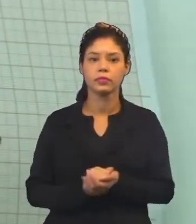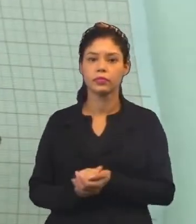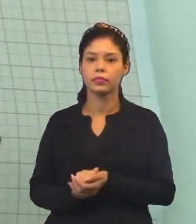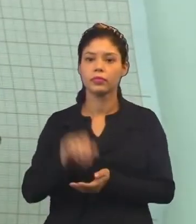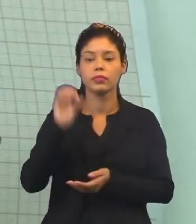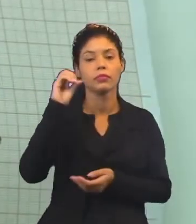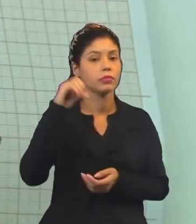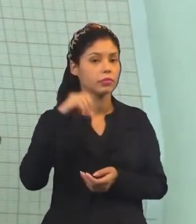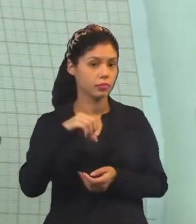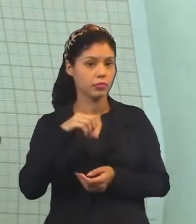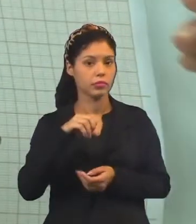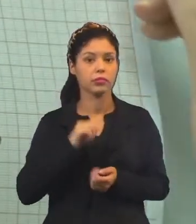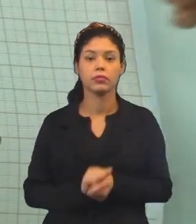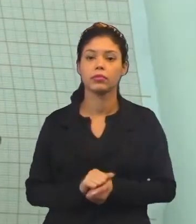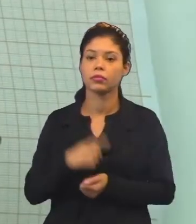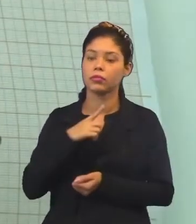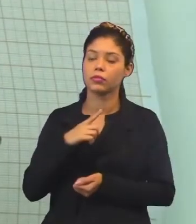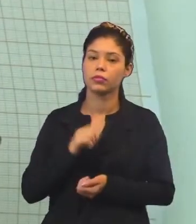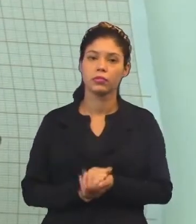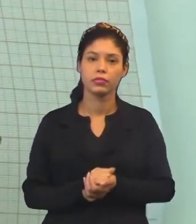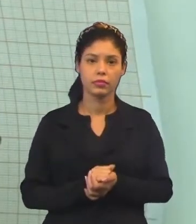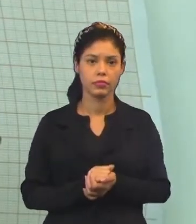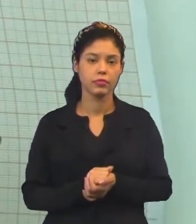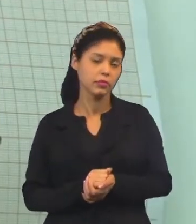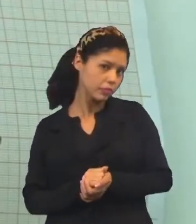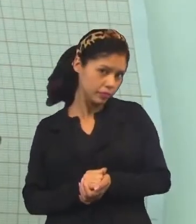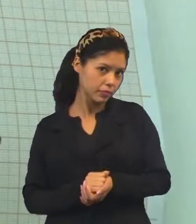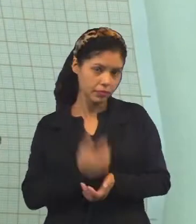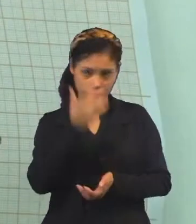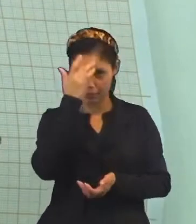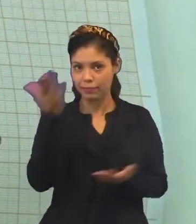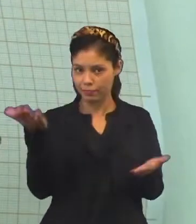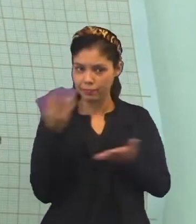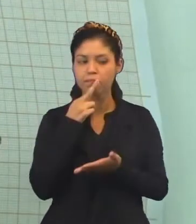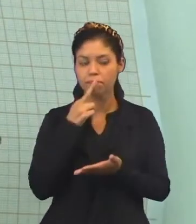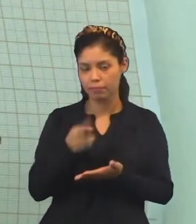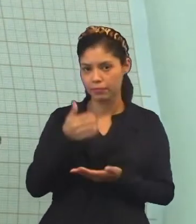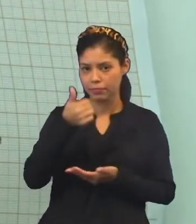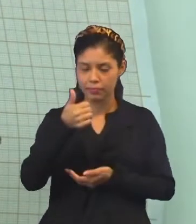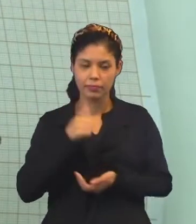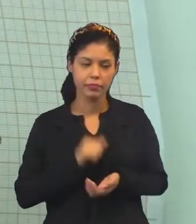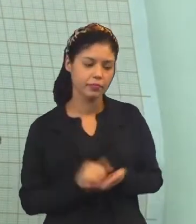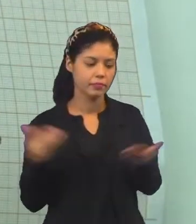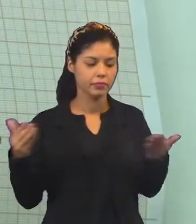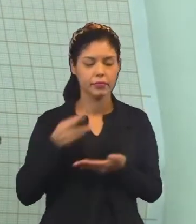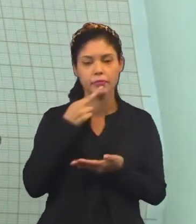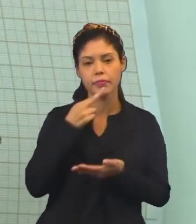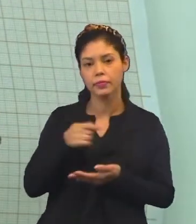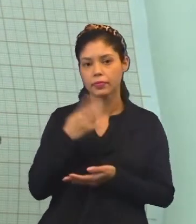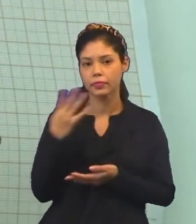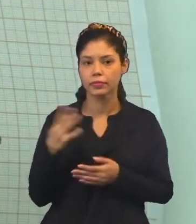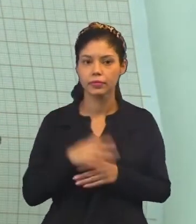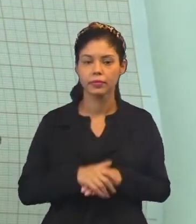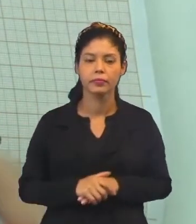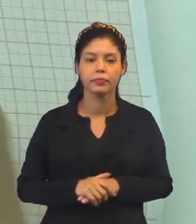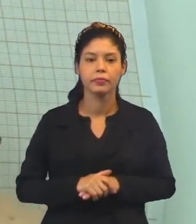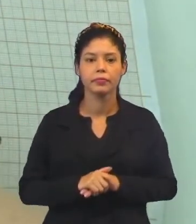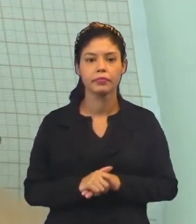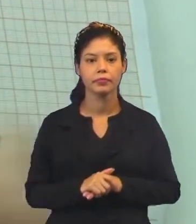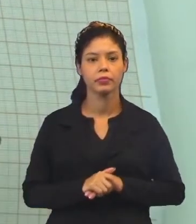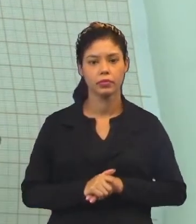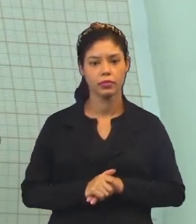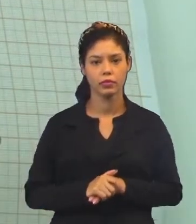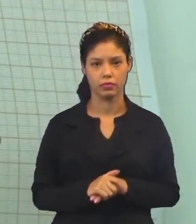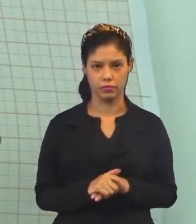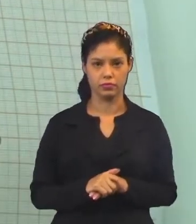3 vezes 3, eu vou ter 9. Fica fácil calcular. Agora, vamos contar